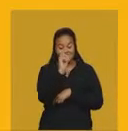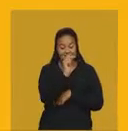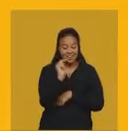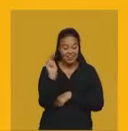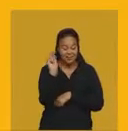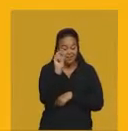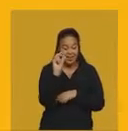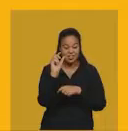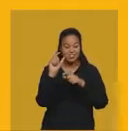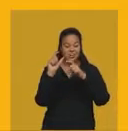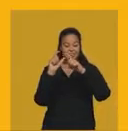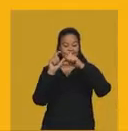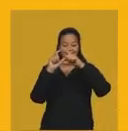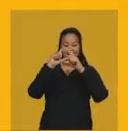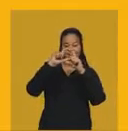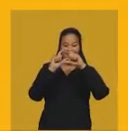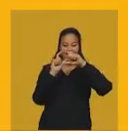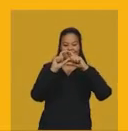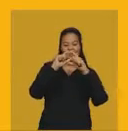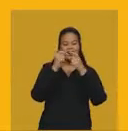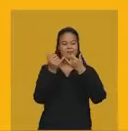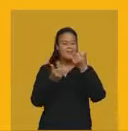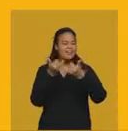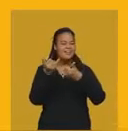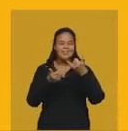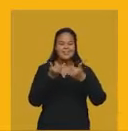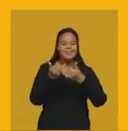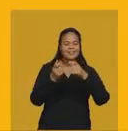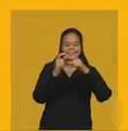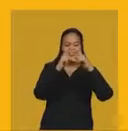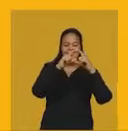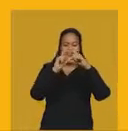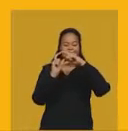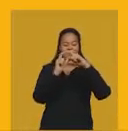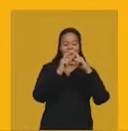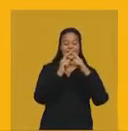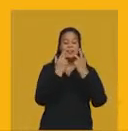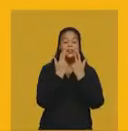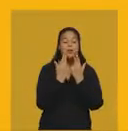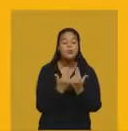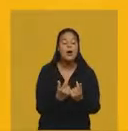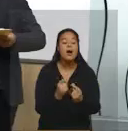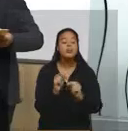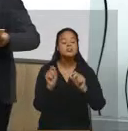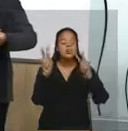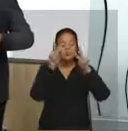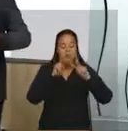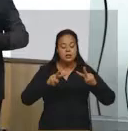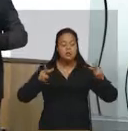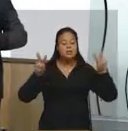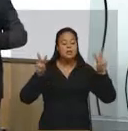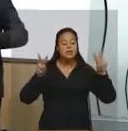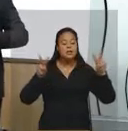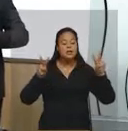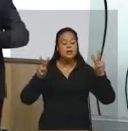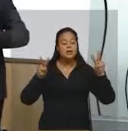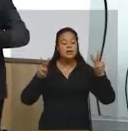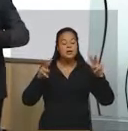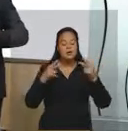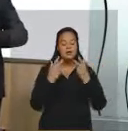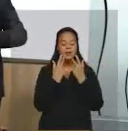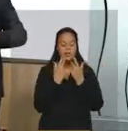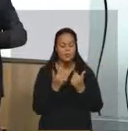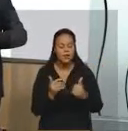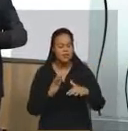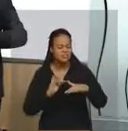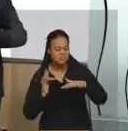de diversos emojis que são característicos de uma linguagem virtual, de uma comunicação